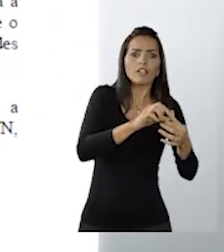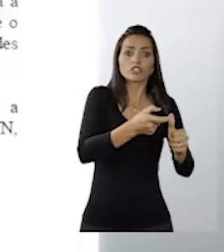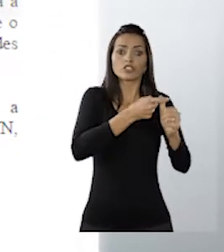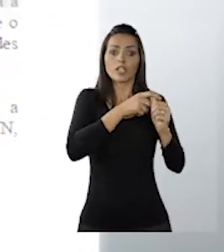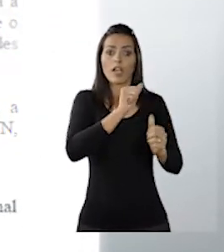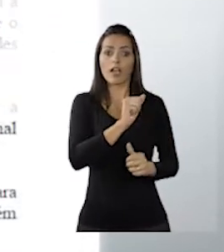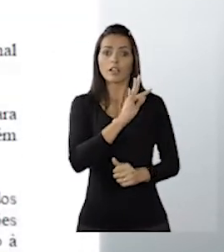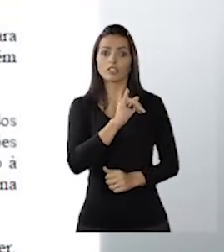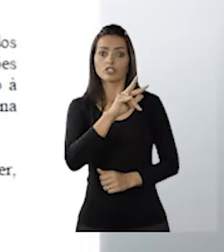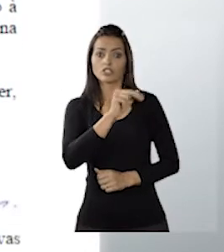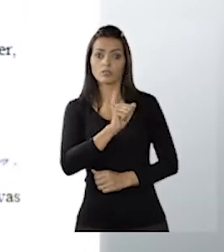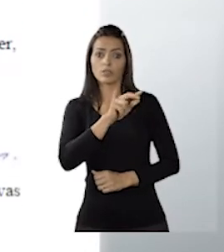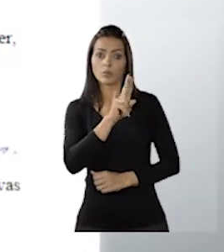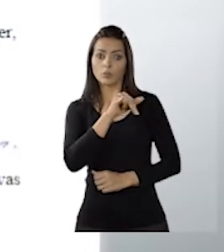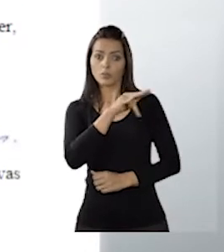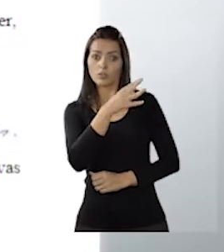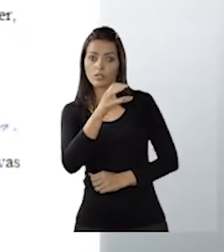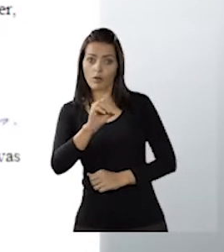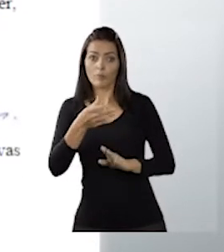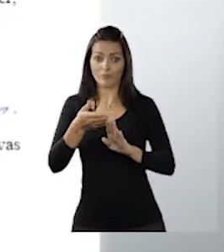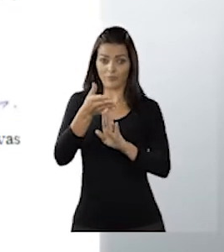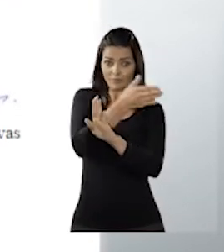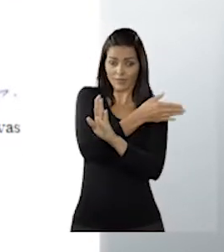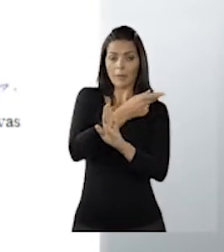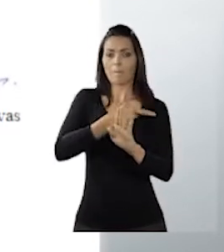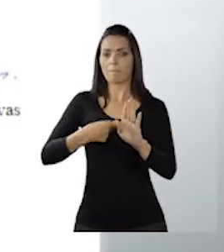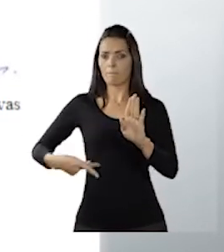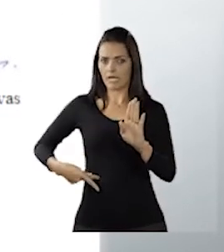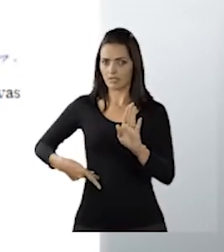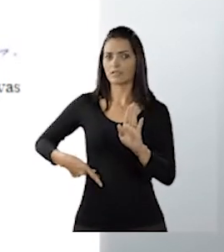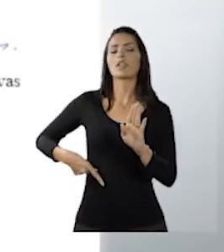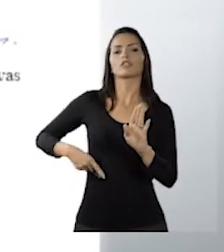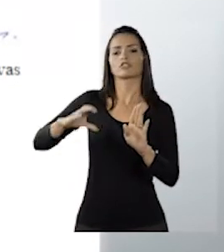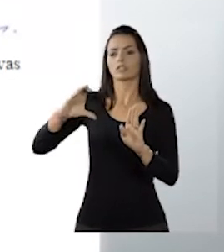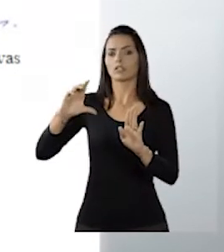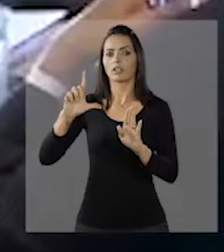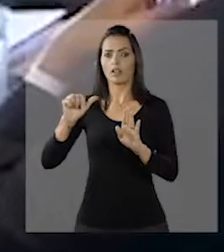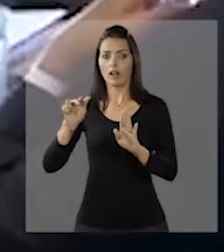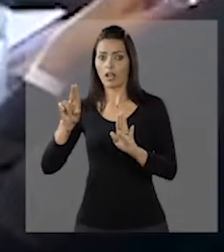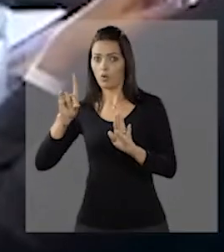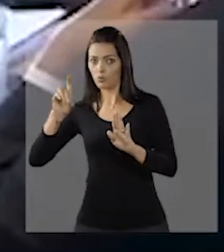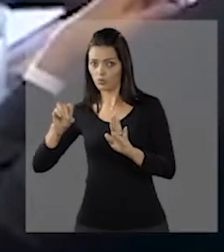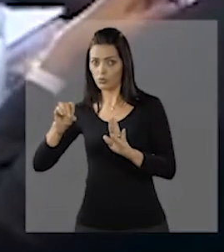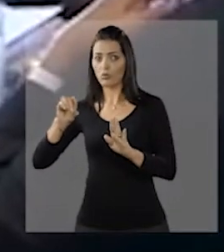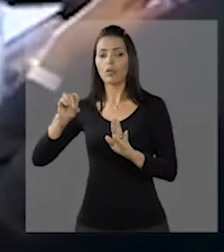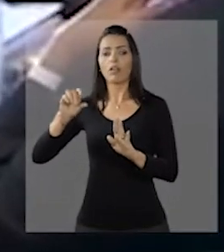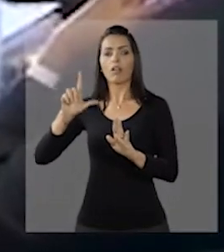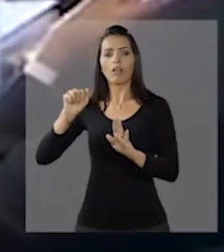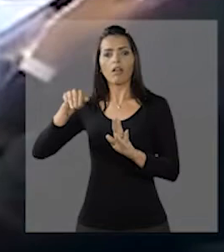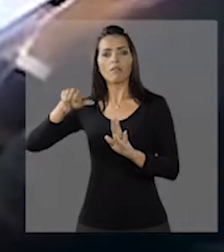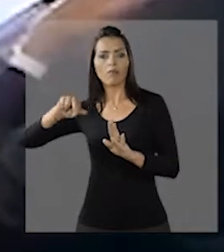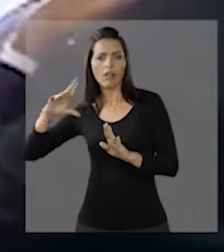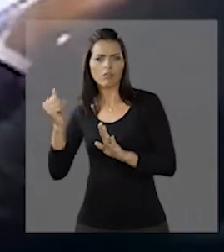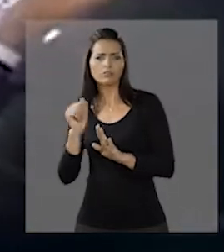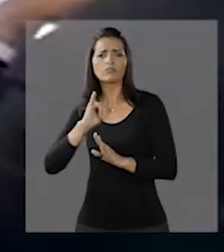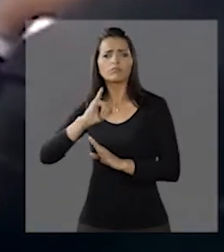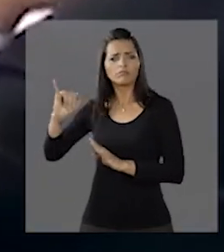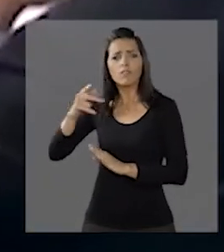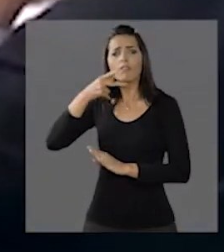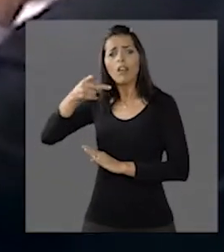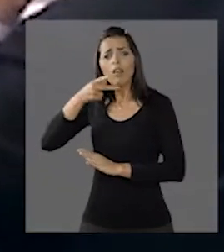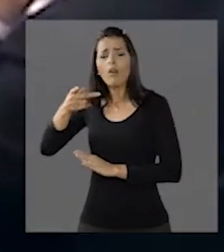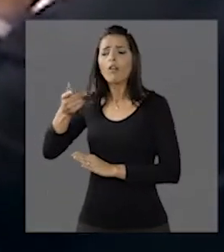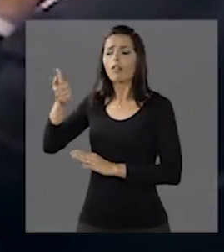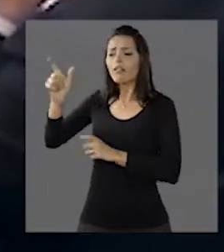das audiências fossem sempre relacionado à dívida ativa da União. Na época, o presidente nacional da